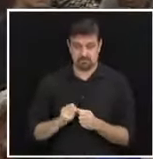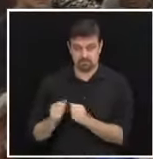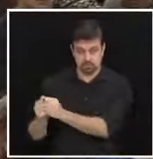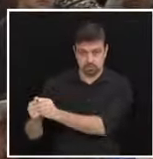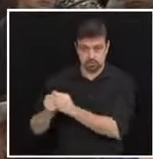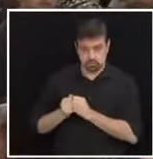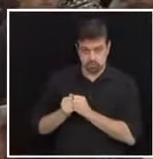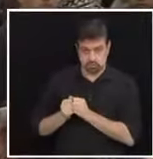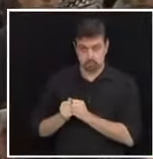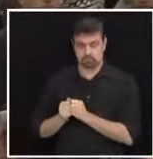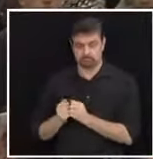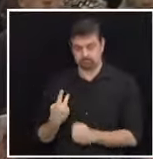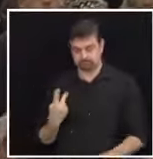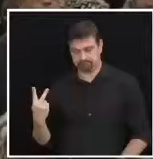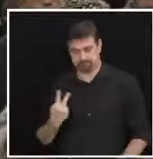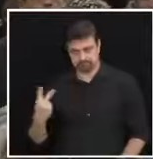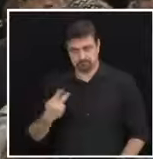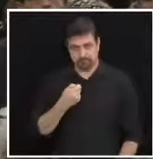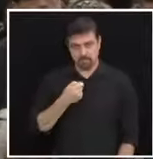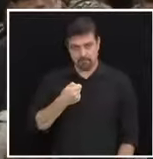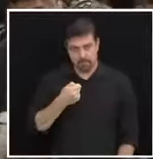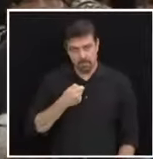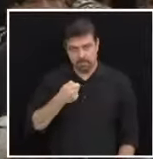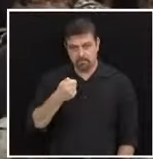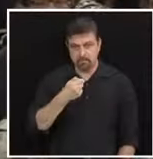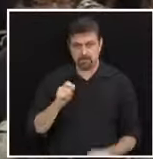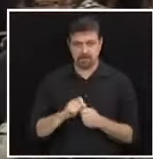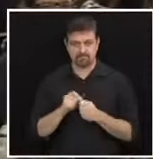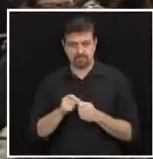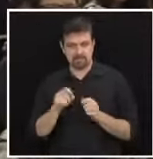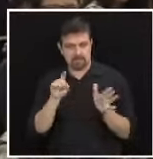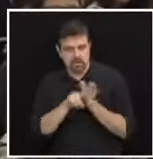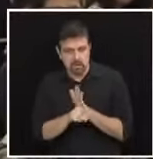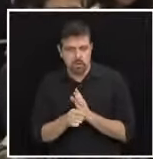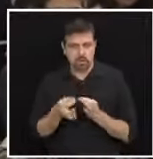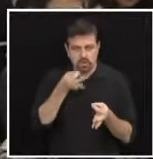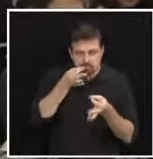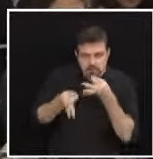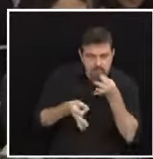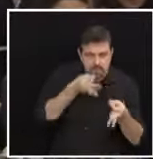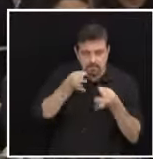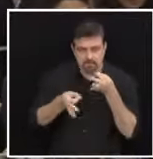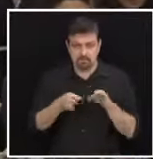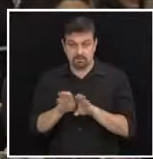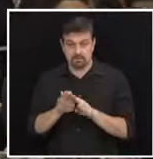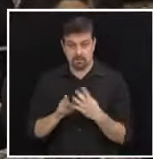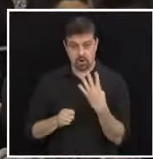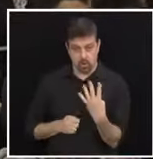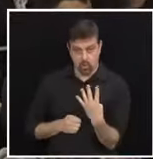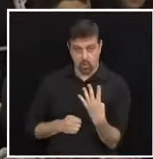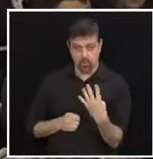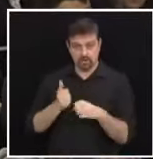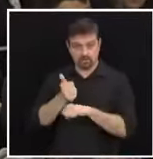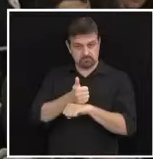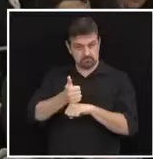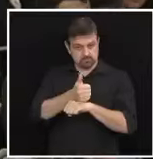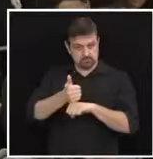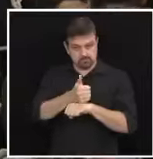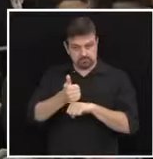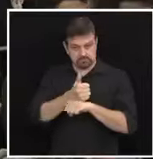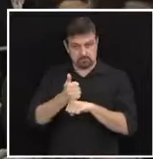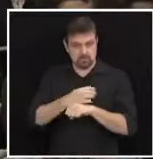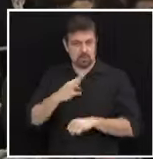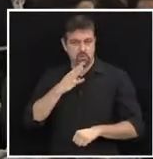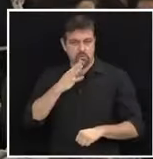comigo de uma forma bem democrática e um debate bem gostoso, eu tenho aqui 4 convidados especialistas no assunto,